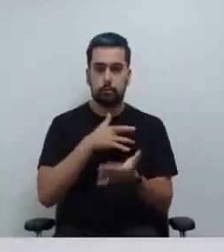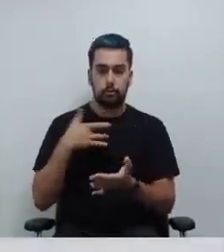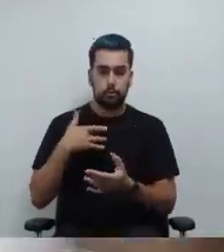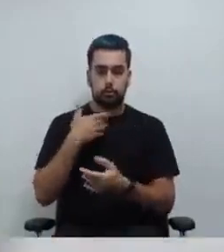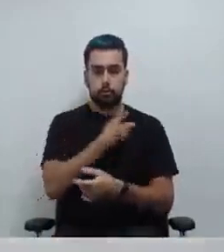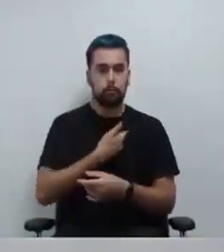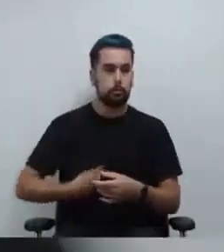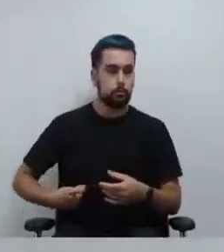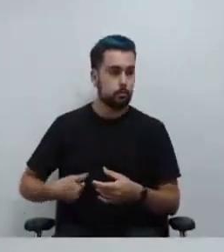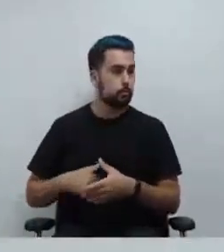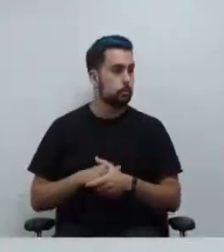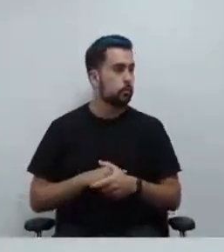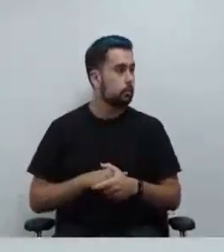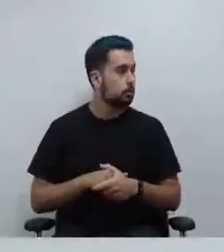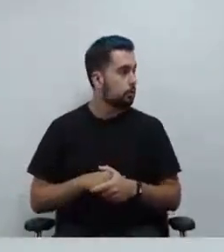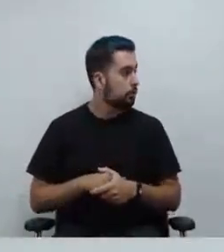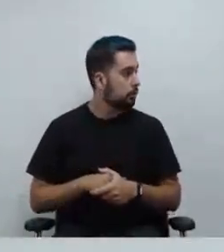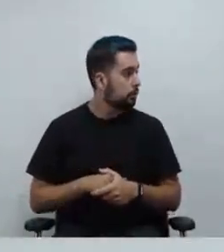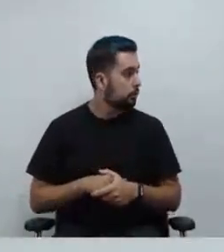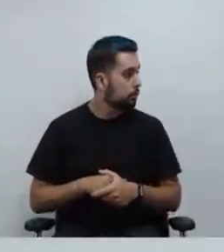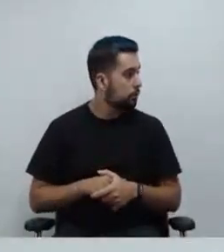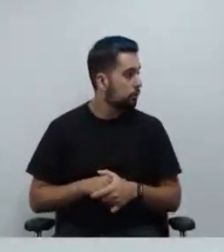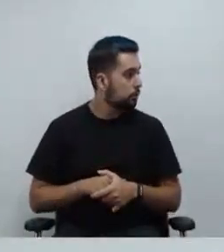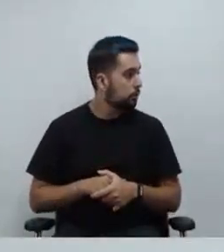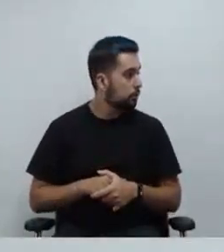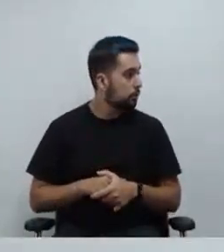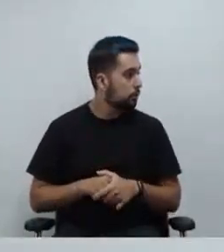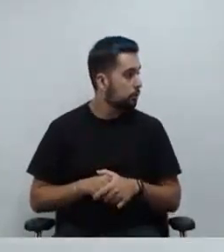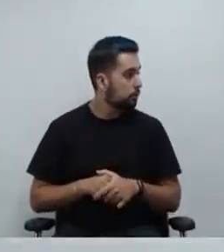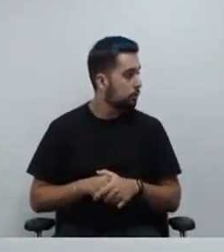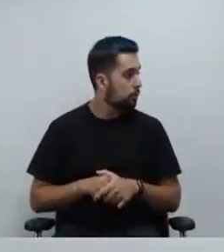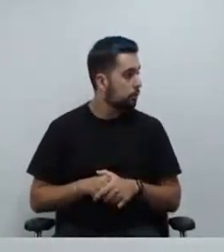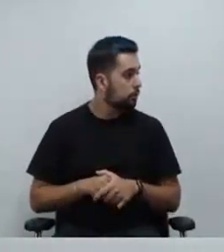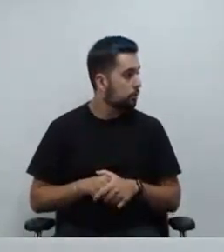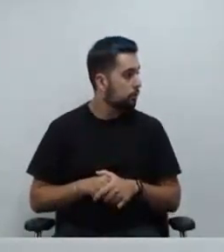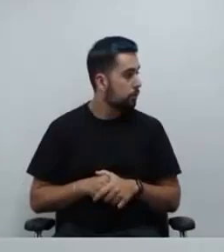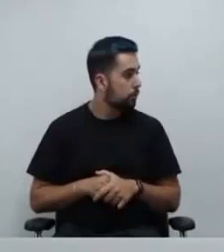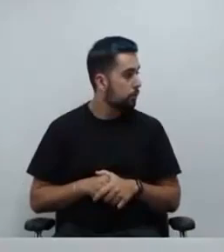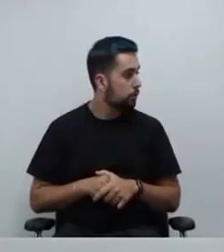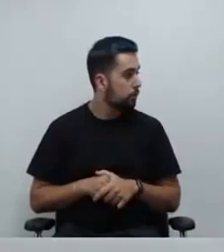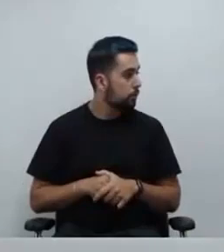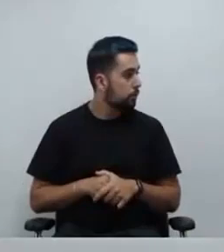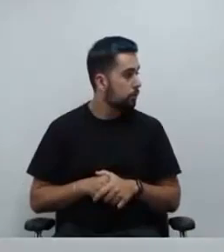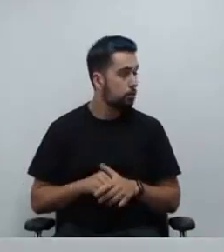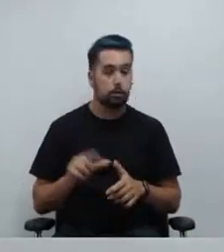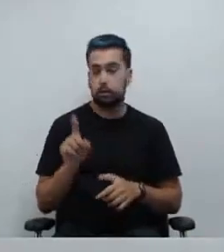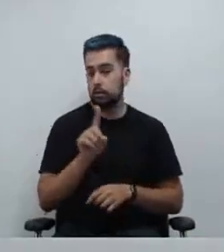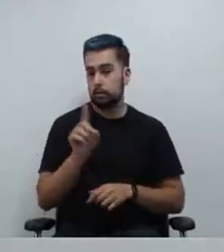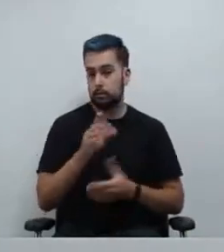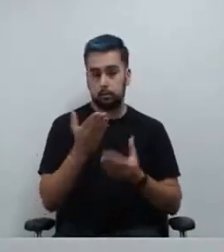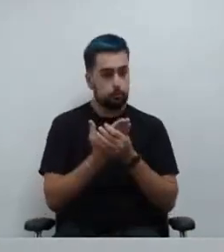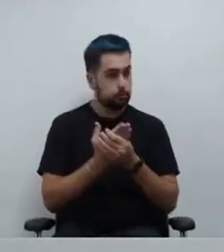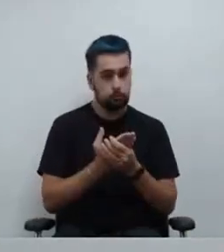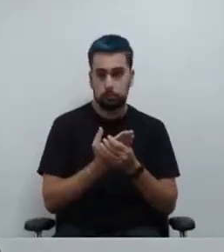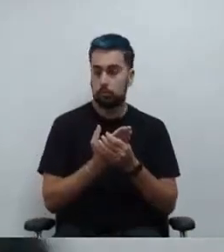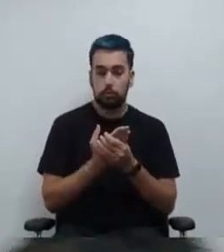Para inverter essa do afastamento. A última é afastamento. Peraí, então... Não esse,